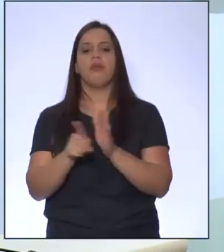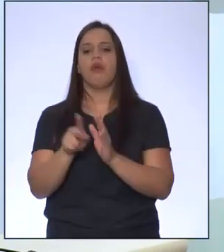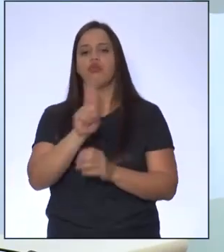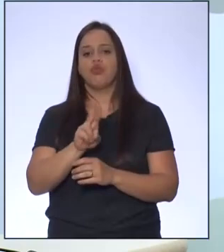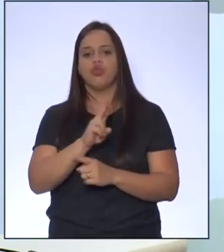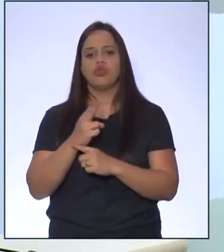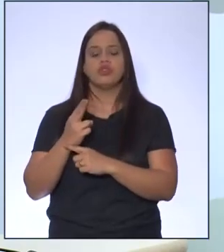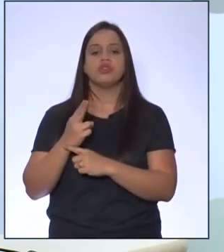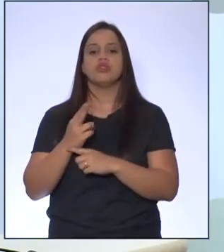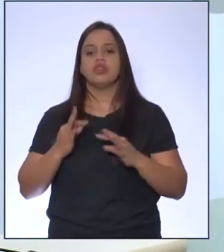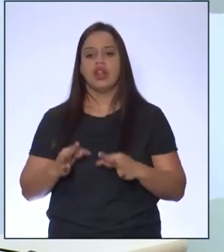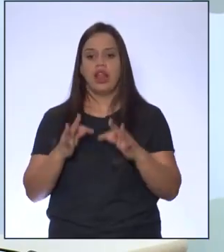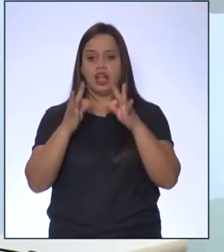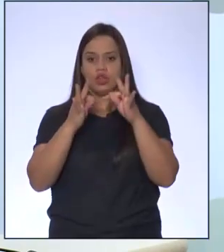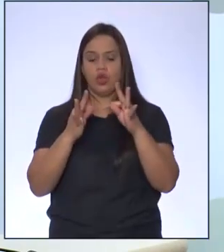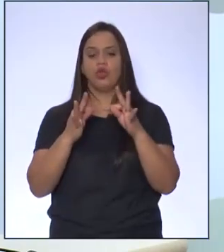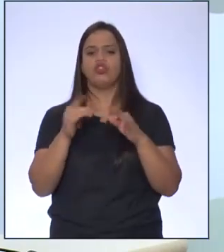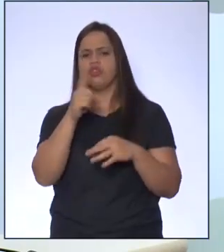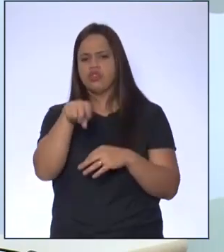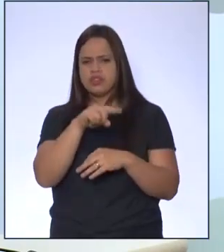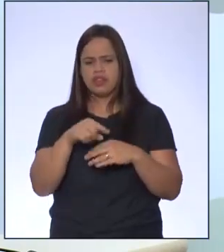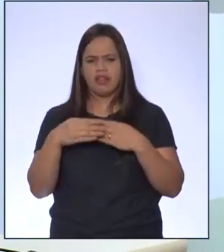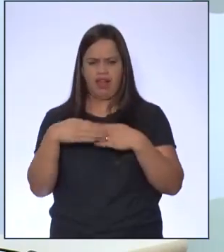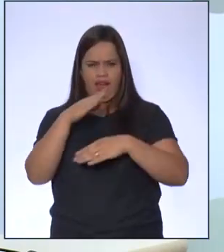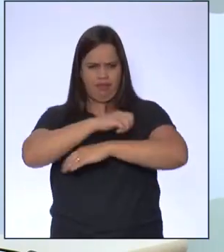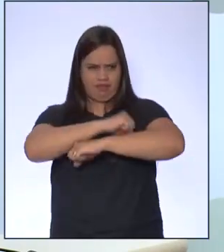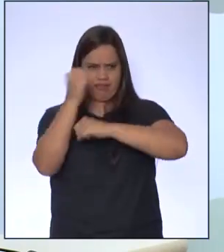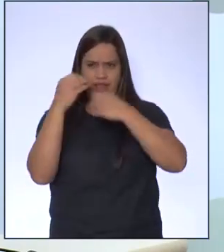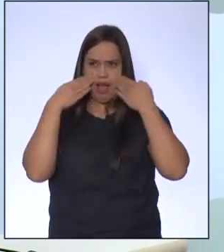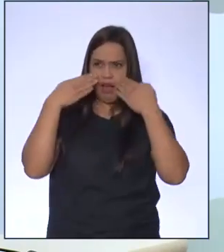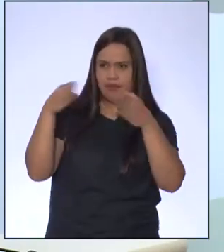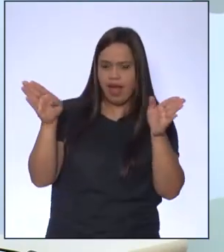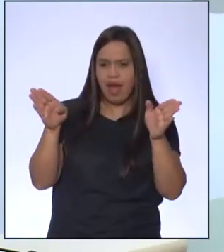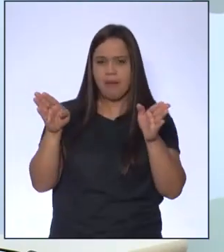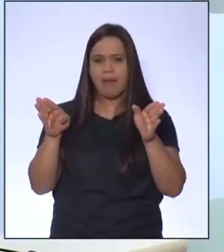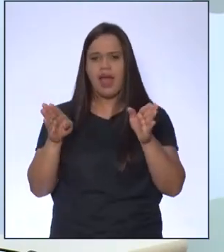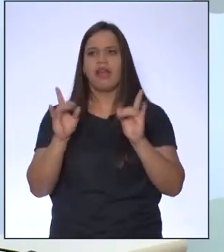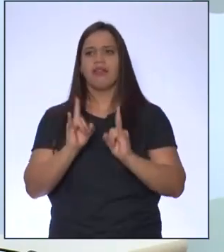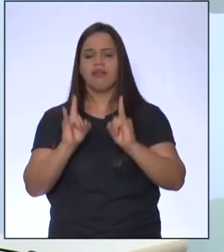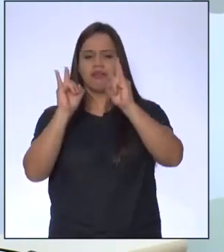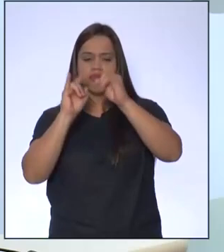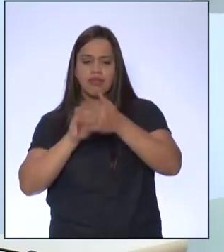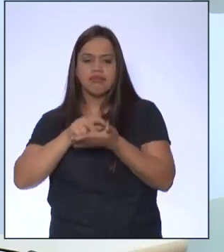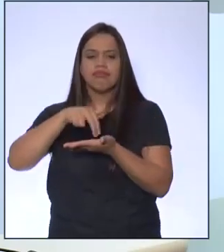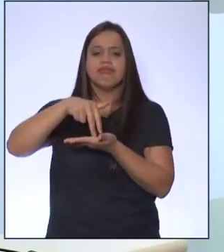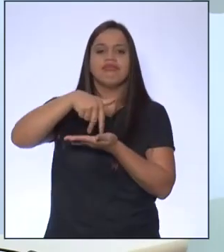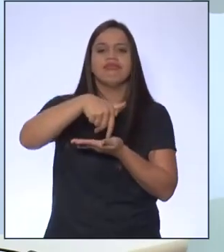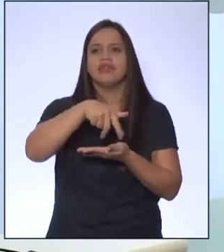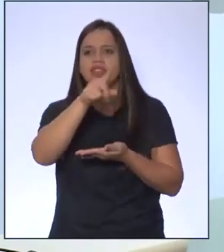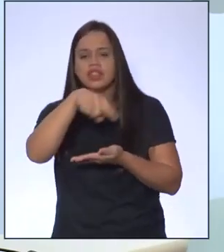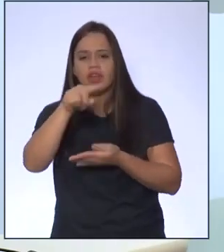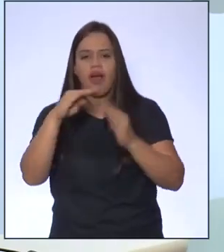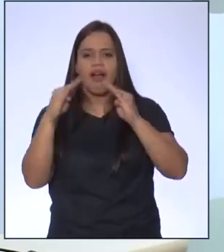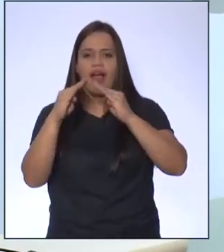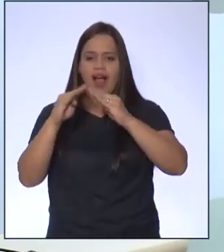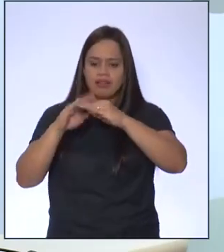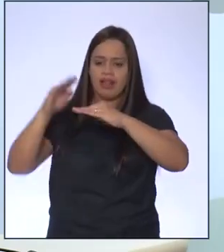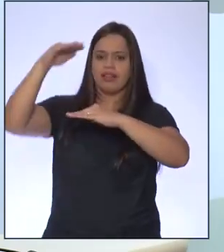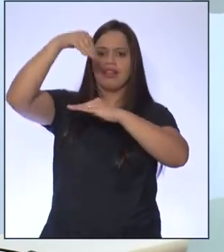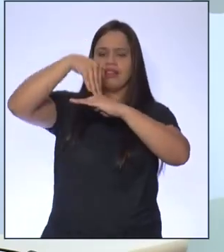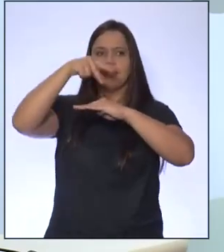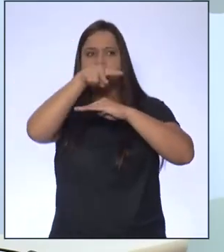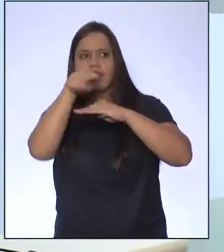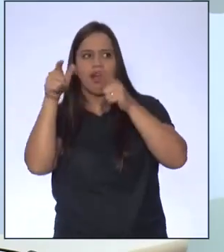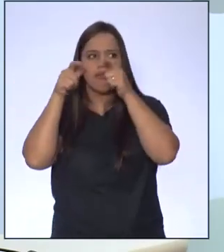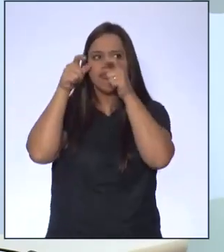tecnologia, né, você tem aberto a sua janela, ido à sua sacada, à sua varanda, à sua laje, ao seu quintal. O que